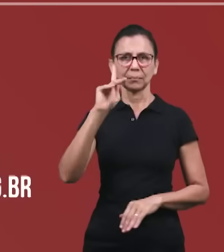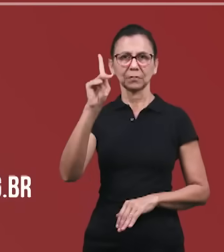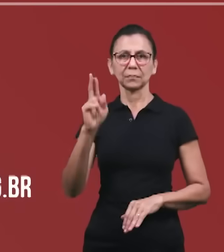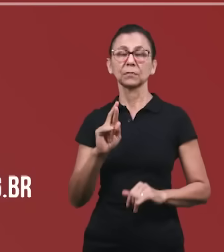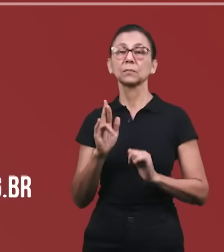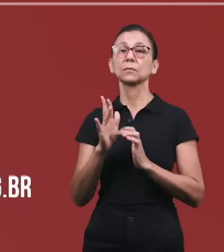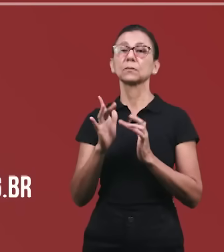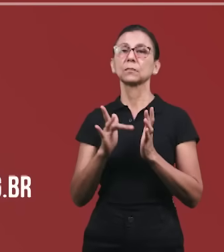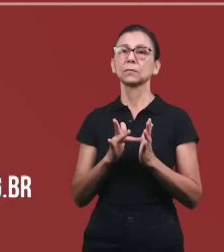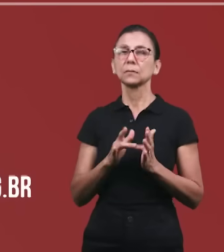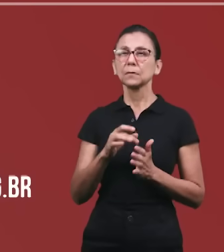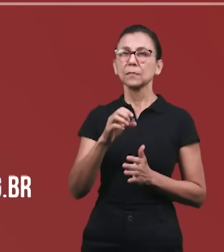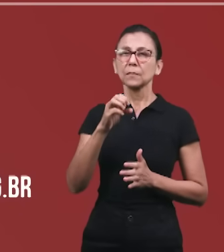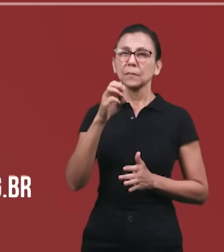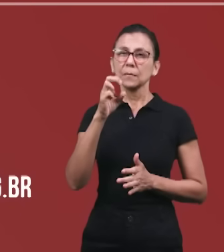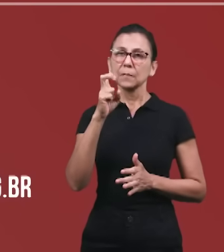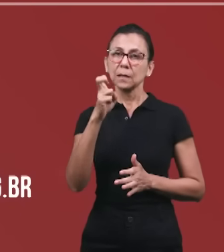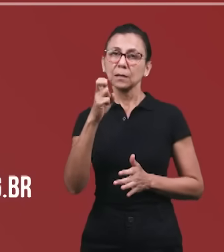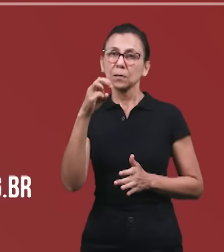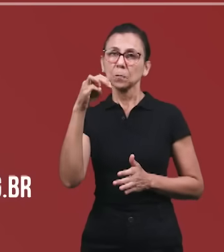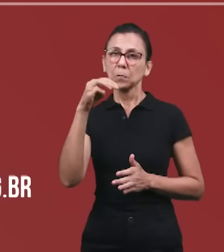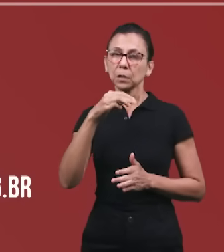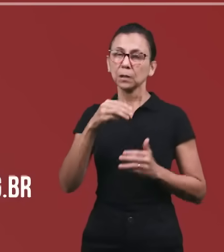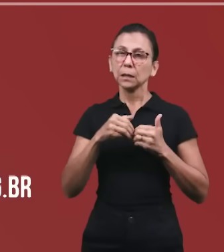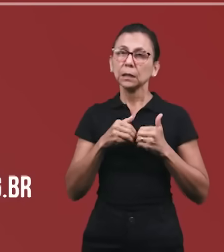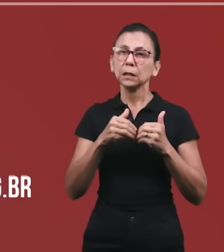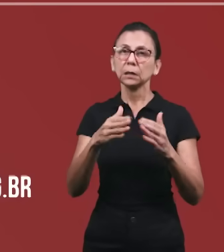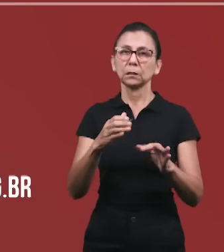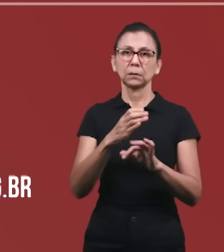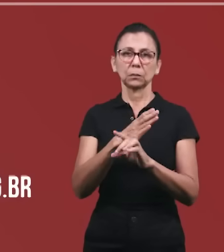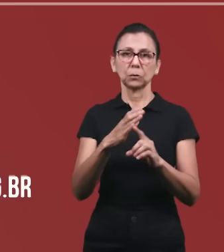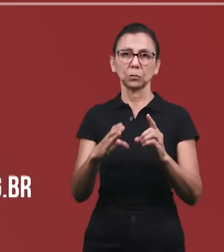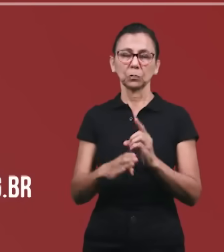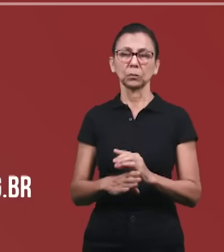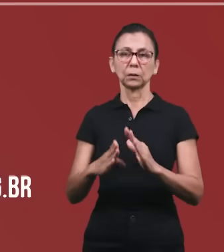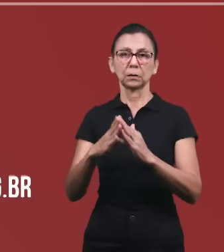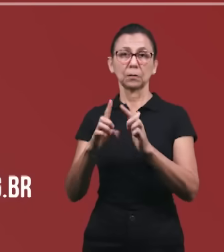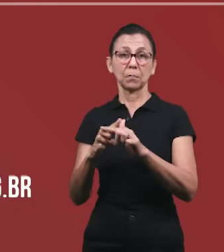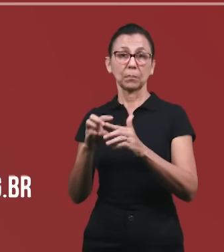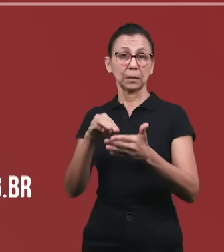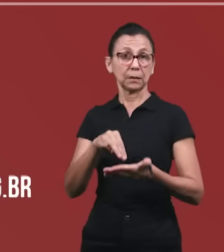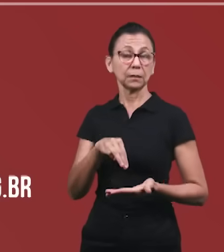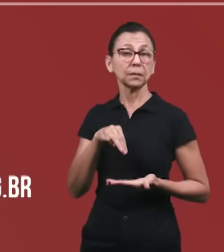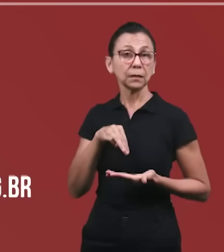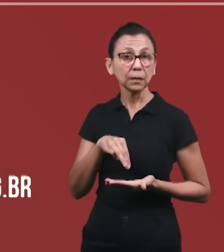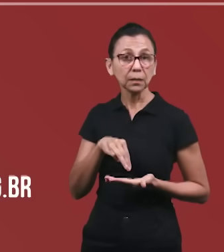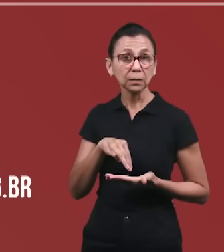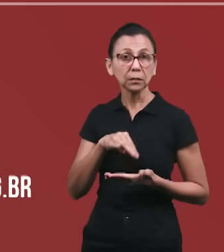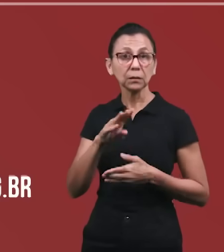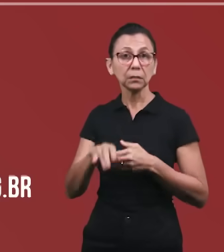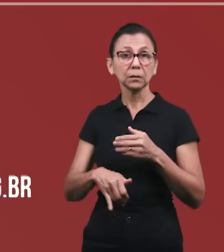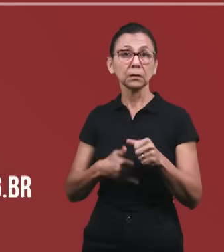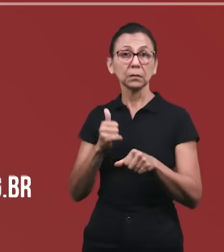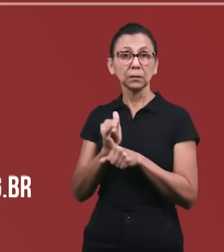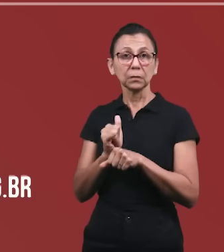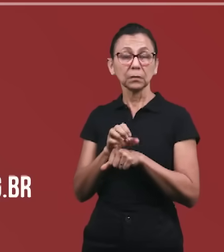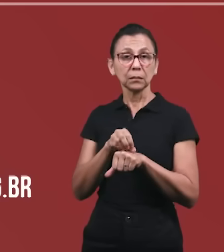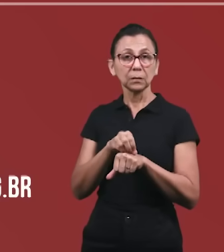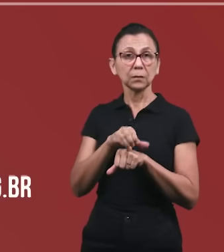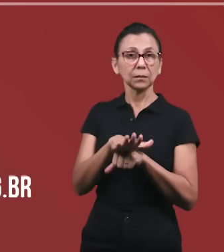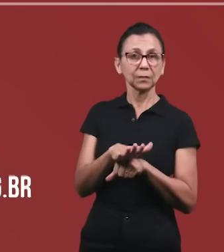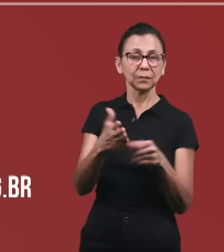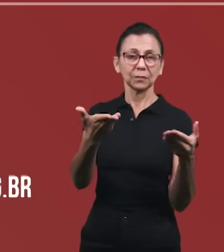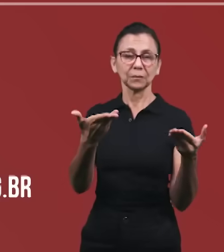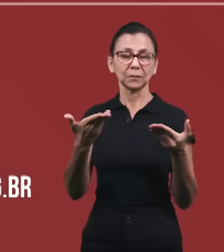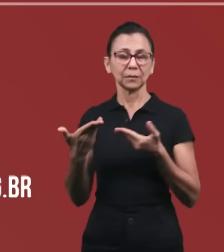A paz do Senhor Jesus. Dentro de 5 minutos, daremos início a um culto da Igreja Cristã Maranata, transmitido